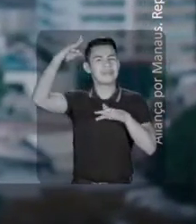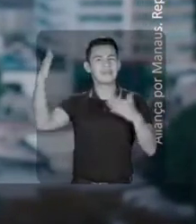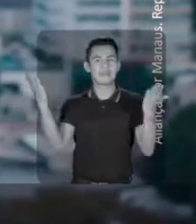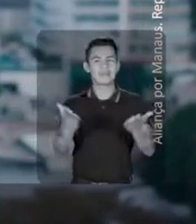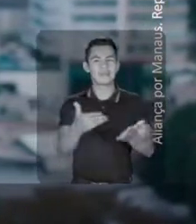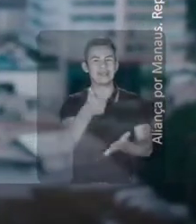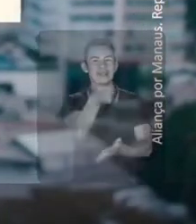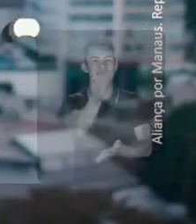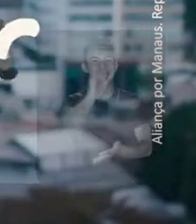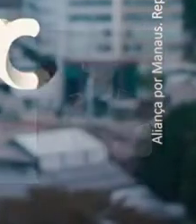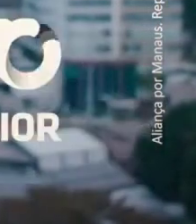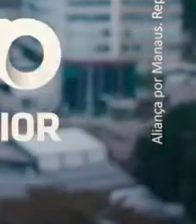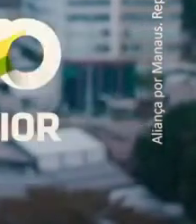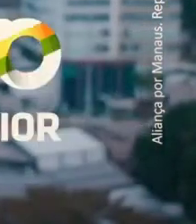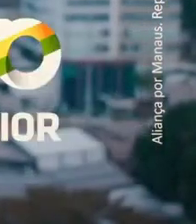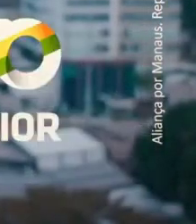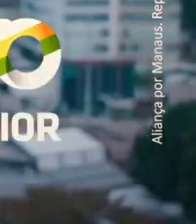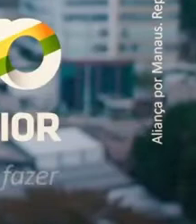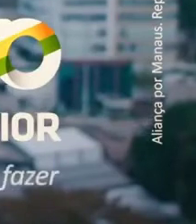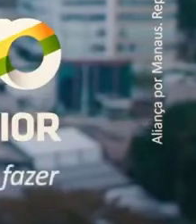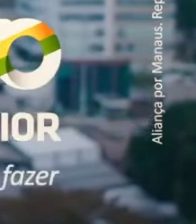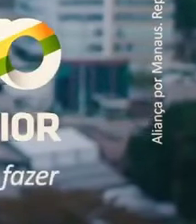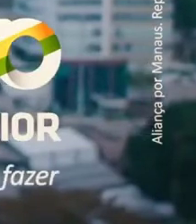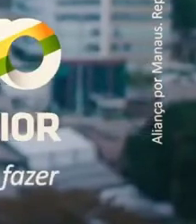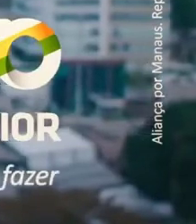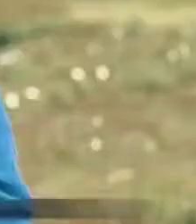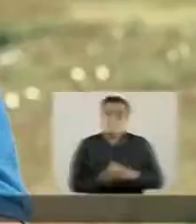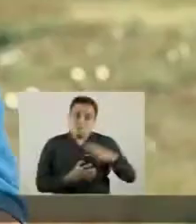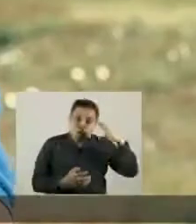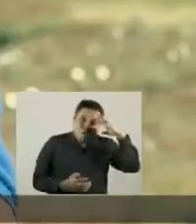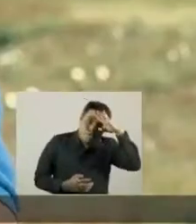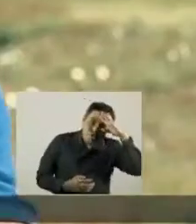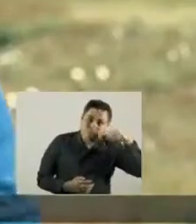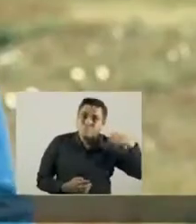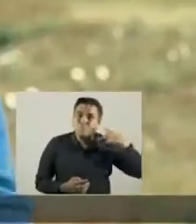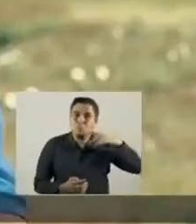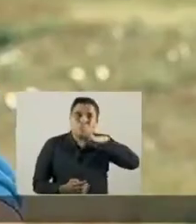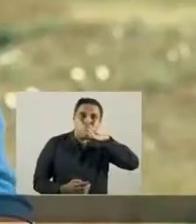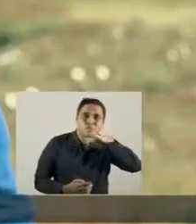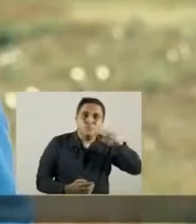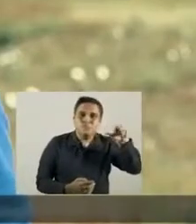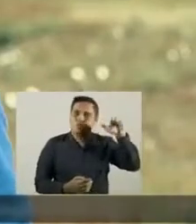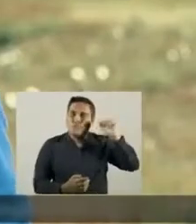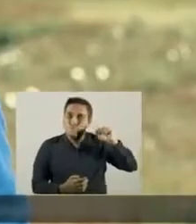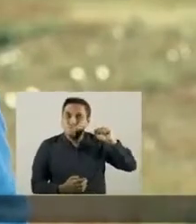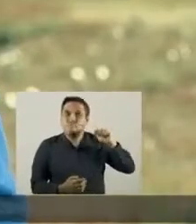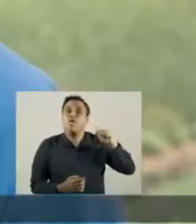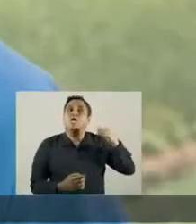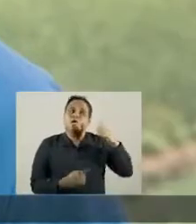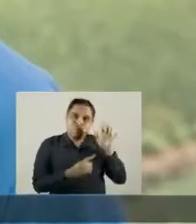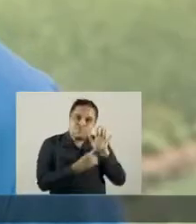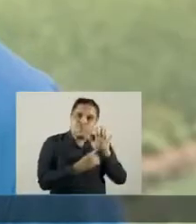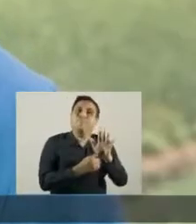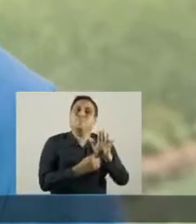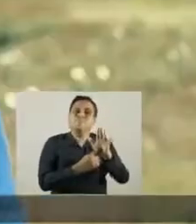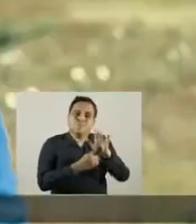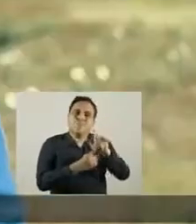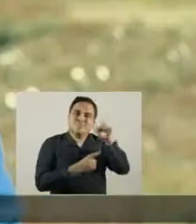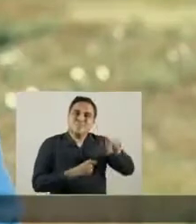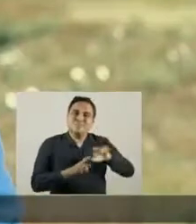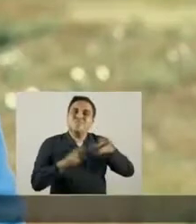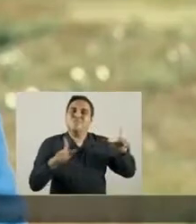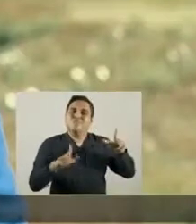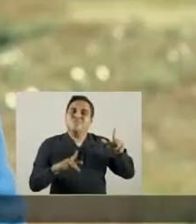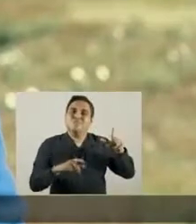conectar. Manaus agora é 10. O presidente Bolsonaro nunca se rendeu a uma política. Ele demonstrou que é possível